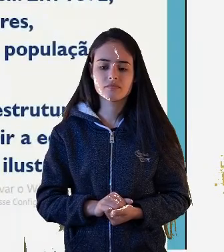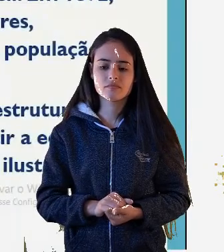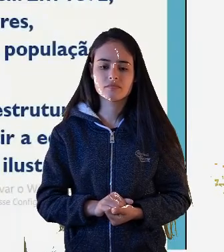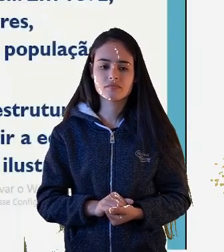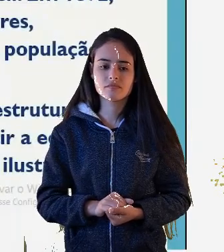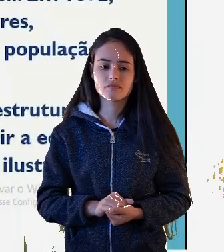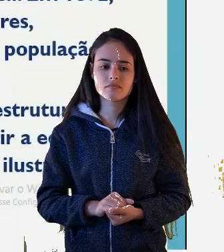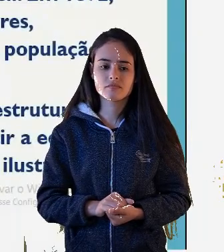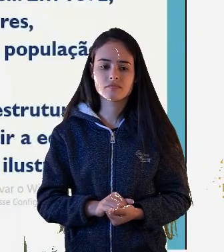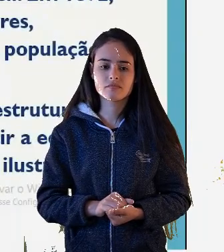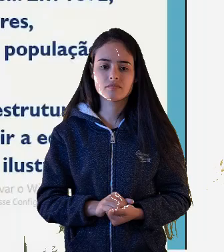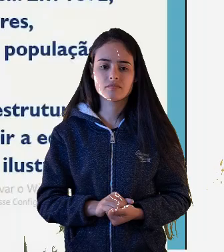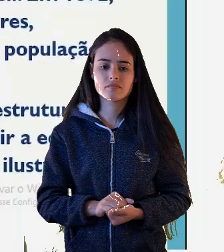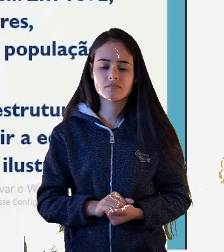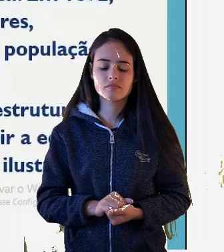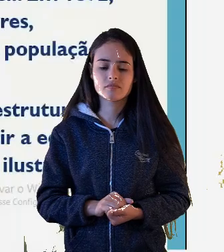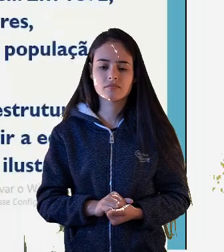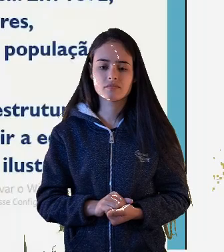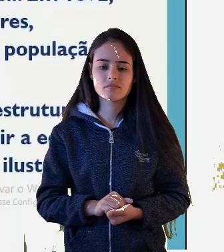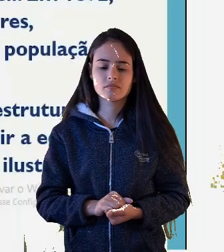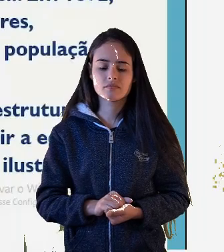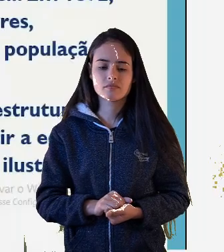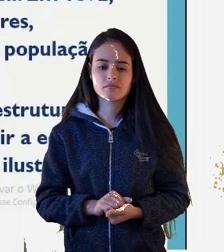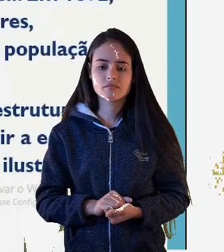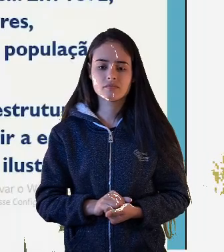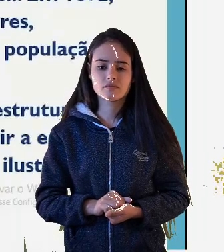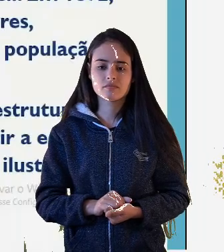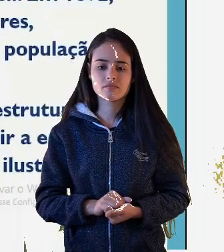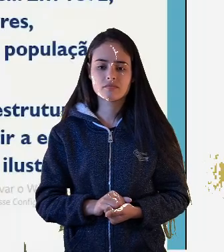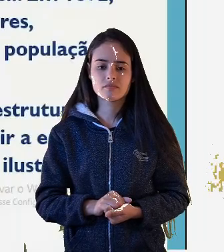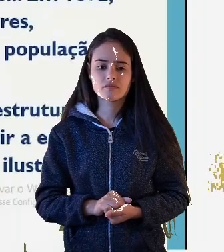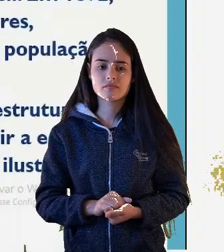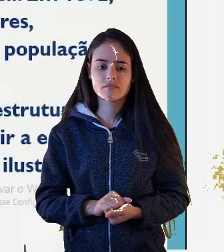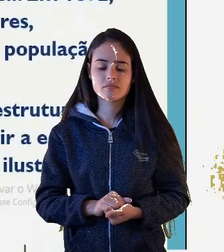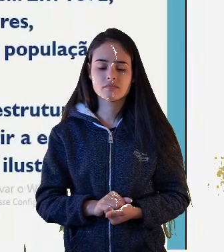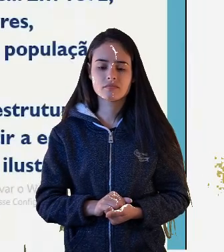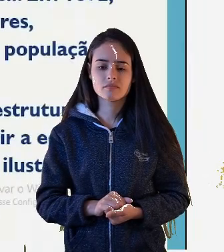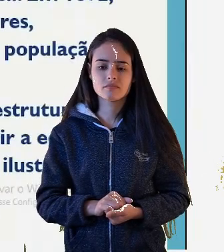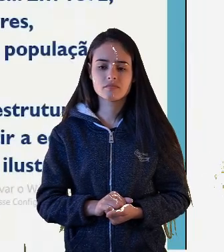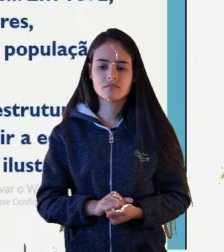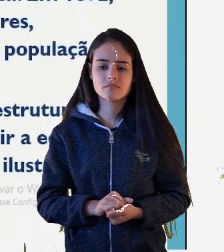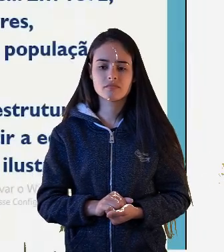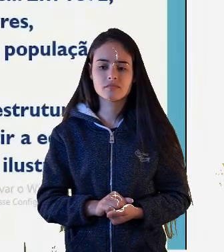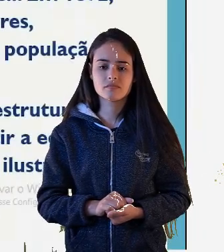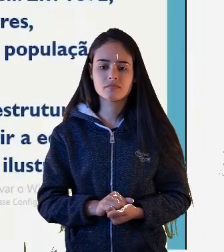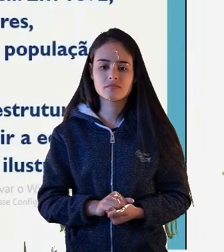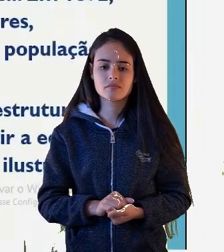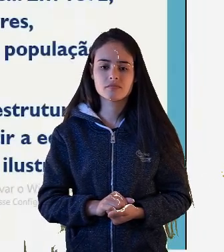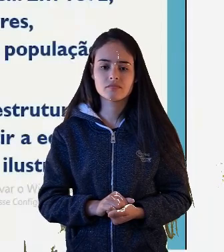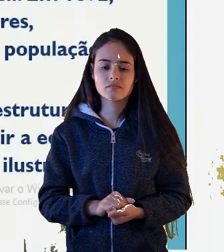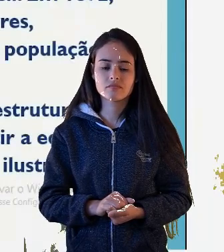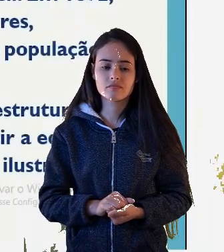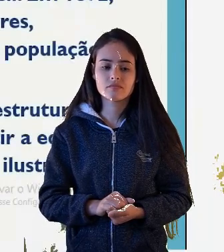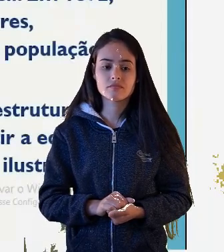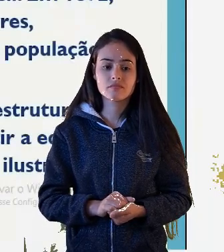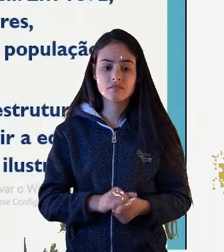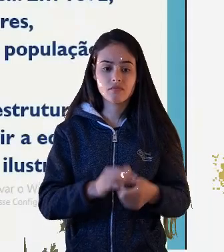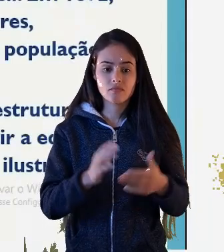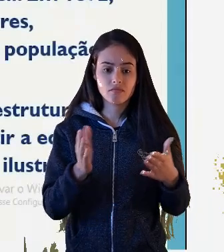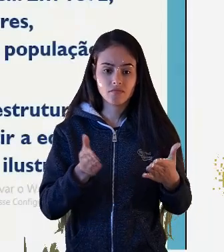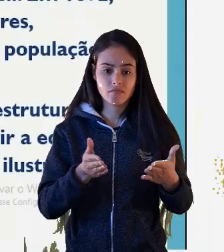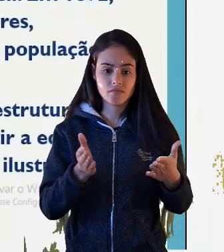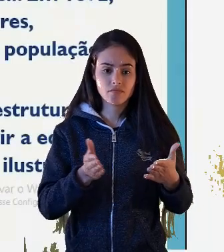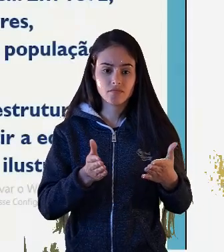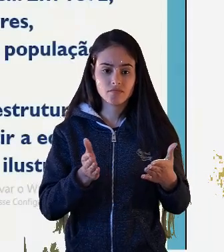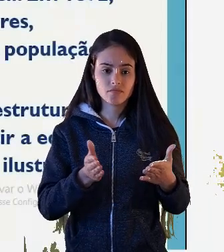antes da abolição, a gente sabe disso, que foi mesmo a tal da Princesa Isabel, né? Lá, a assinatura da lei e tal, já foi uma coisa assim